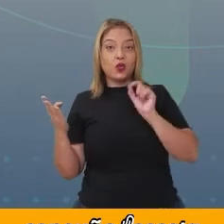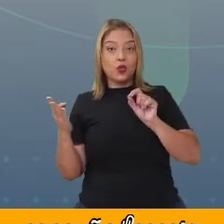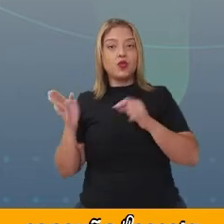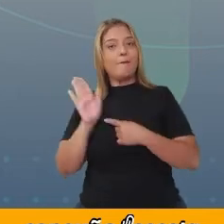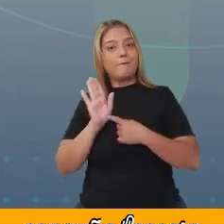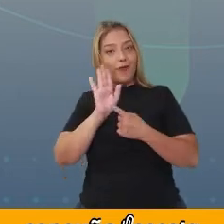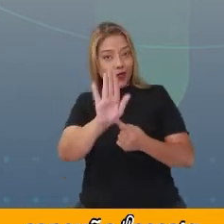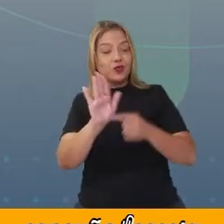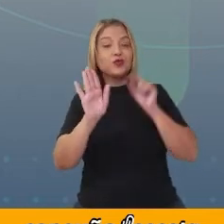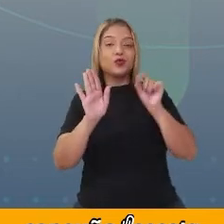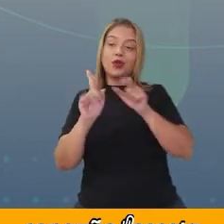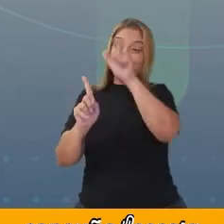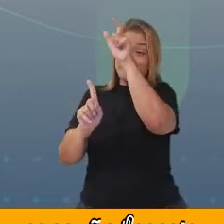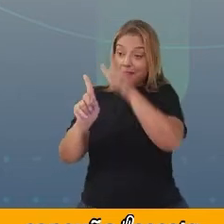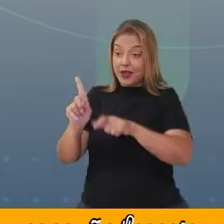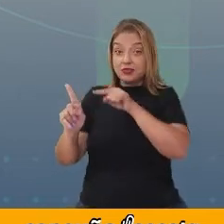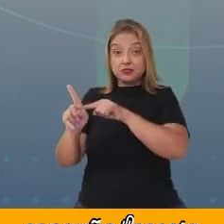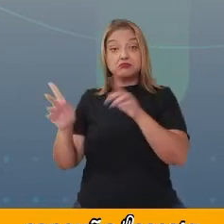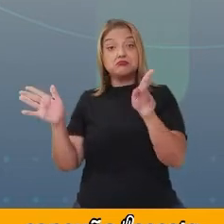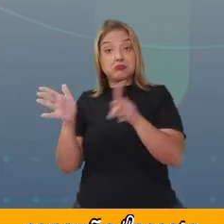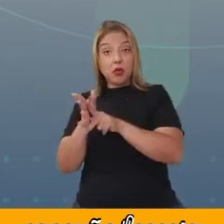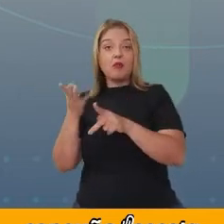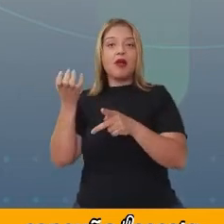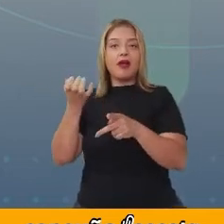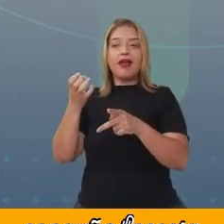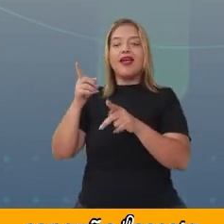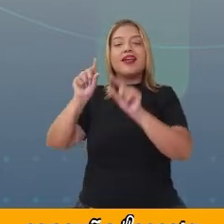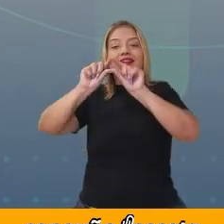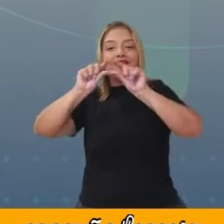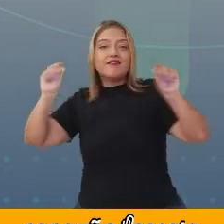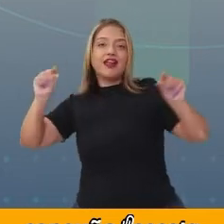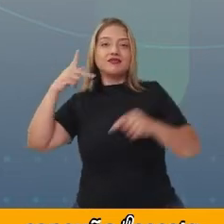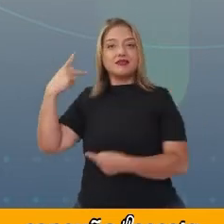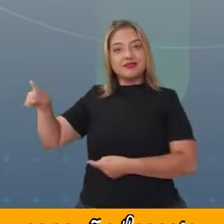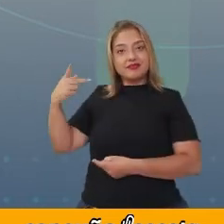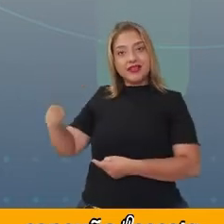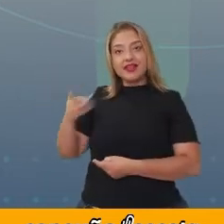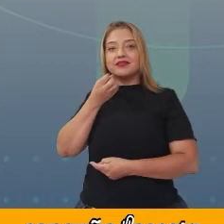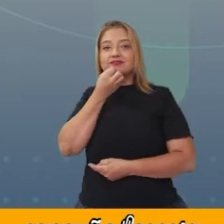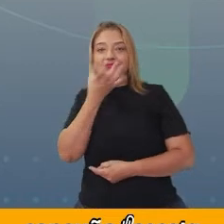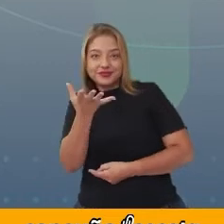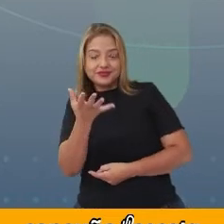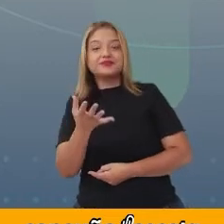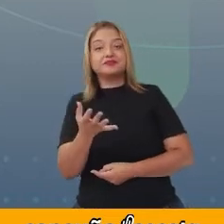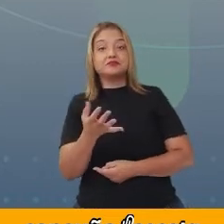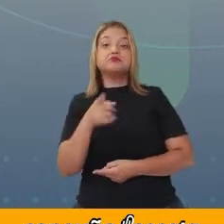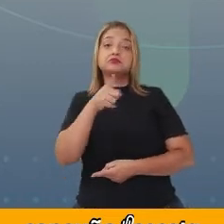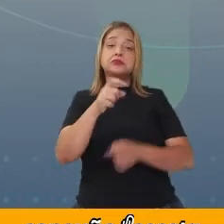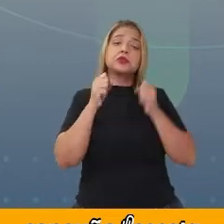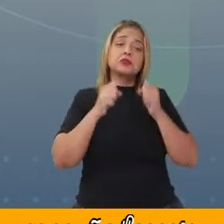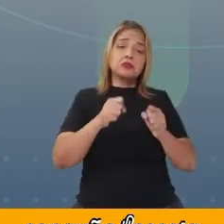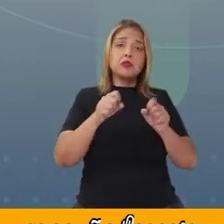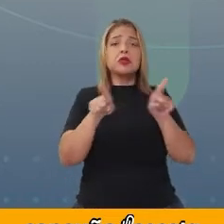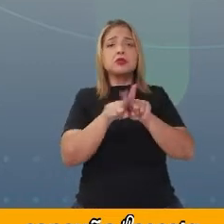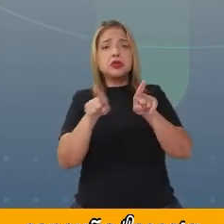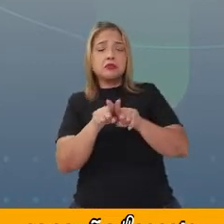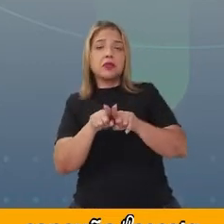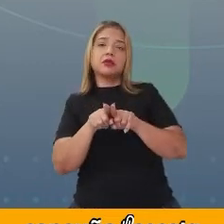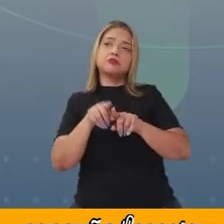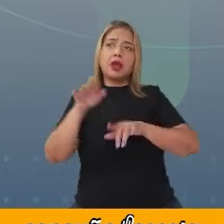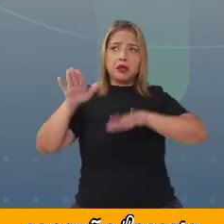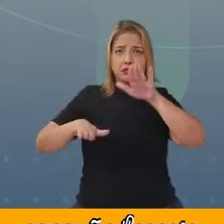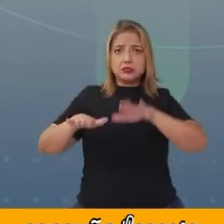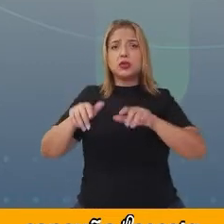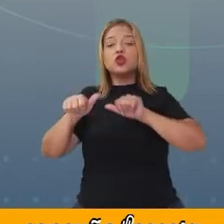a própria personagem está falando. Em determinadas ocasiões, nós podemos trocar o travessão no início